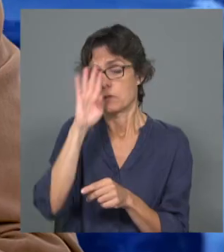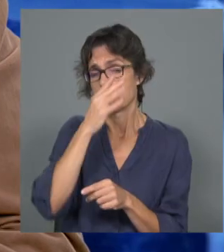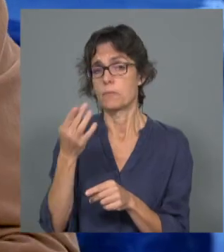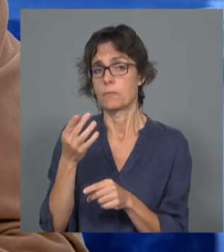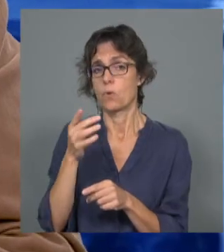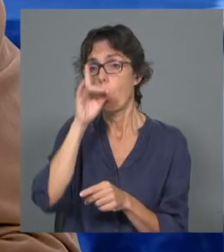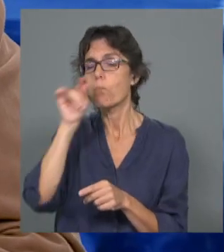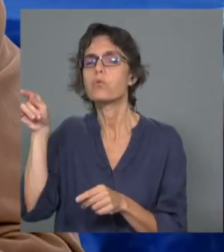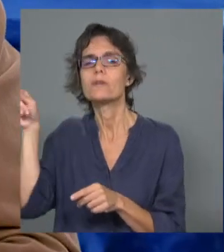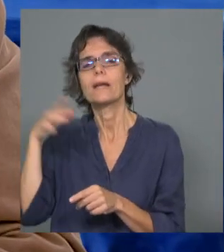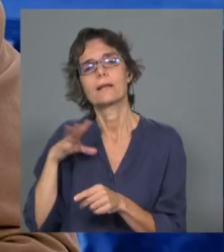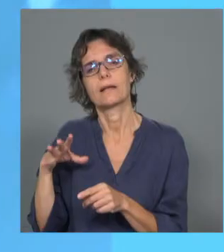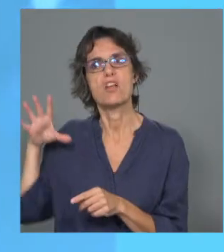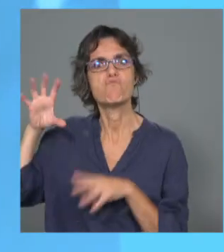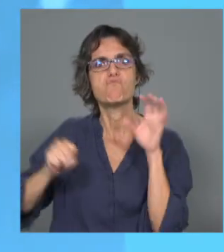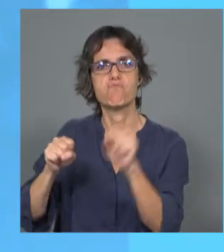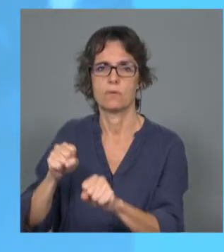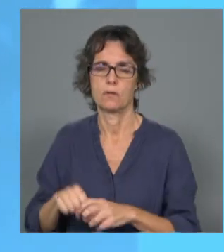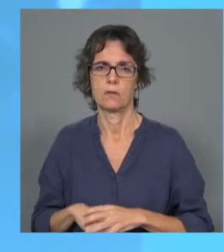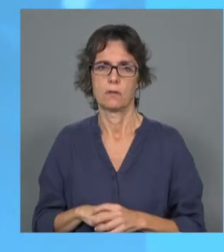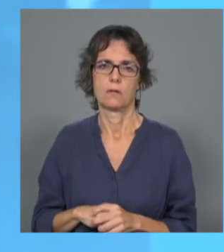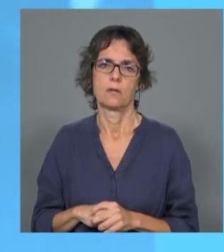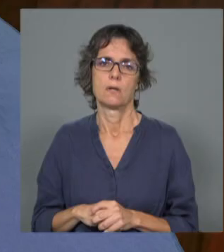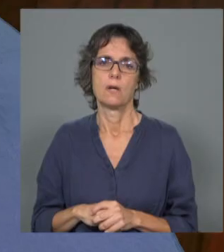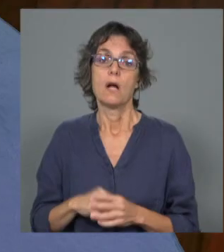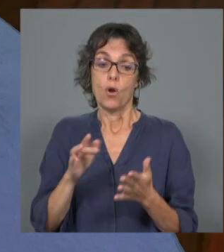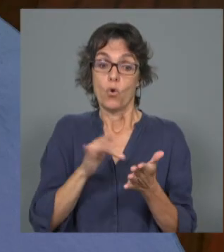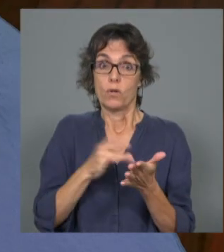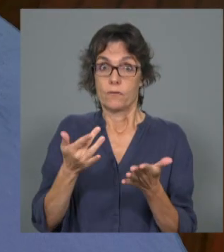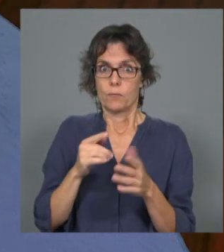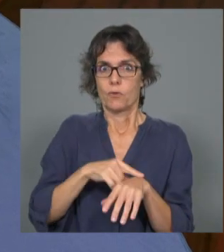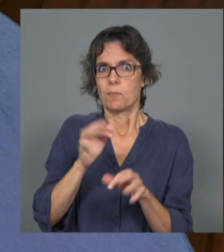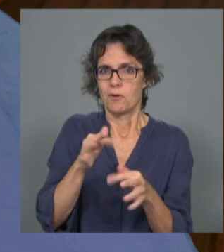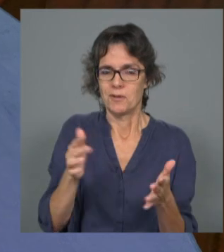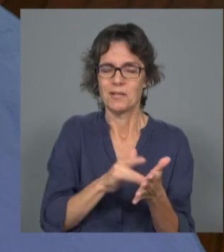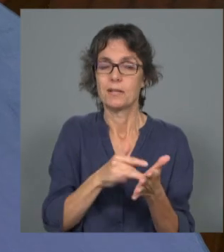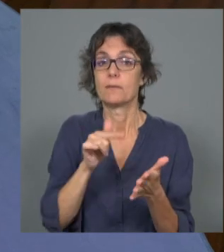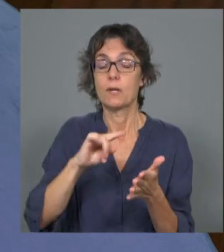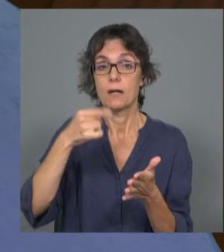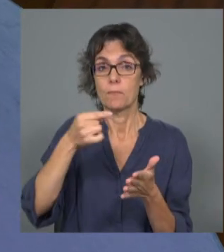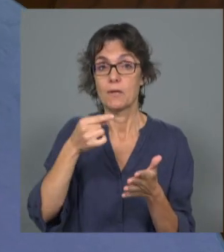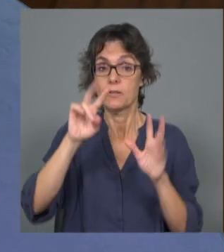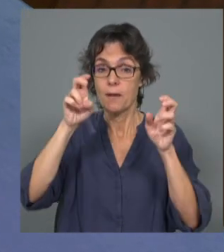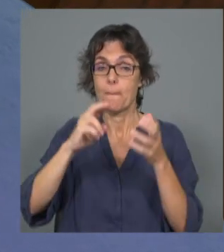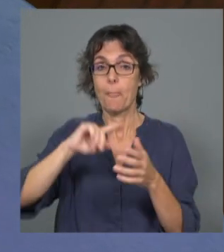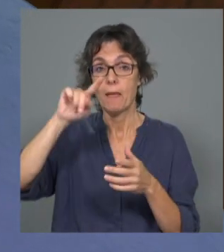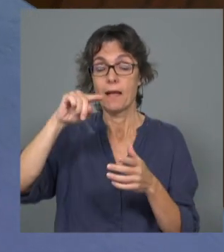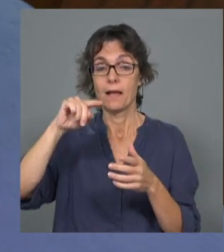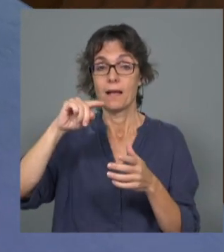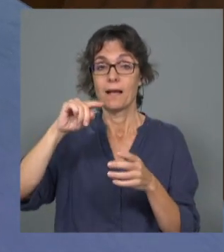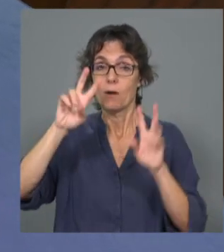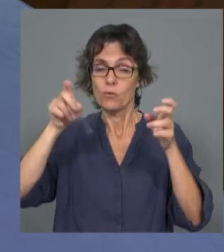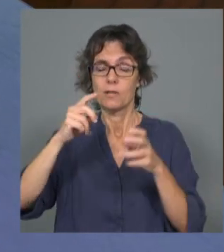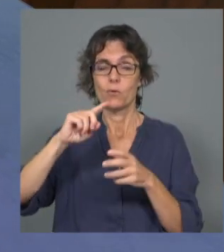Putin. Voltando ao livro, estamos quase no fim. Amanhã é outro dia. Podemos ver neste título alguma réstia